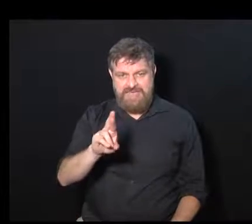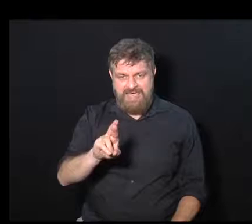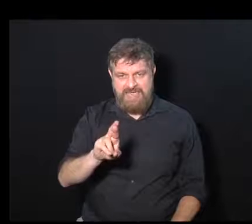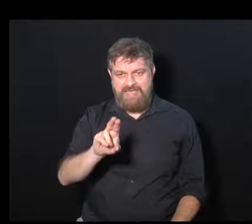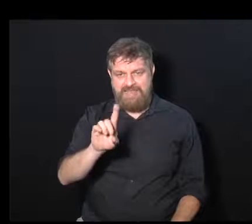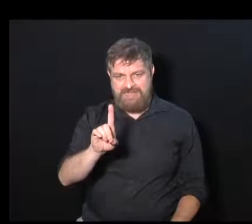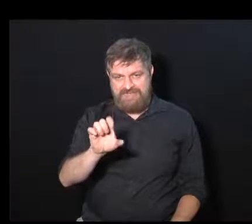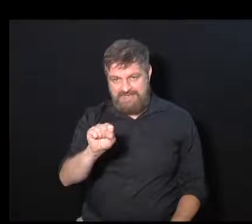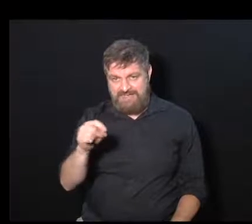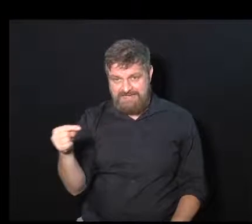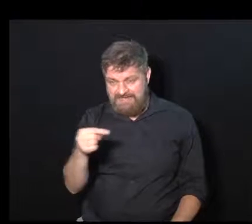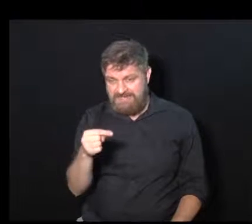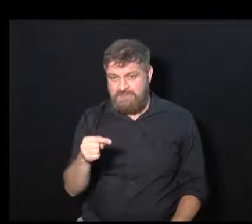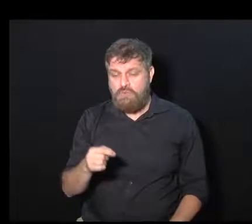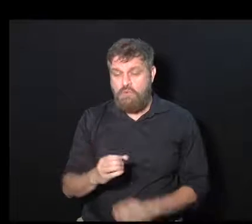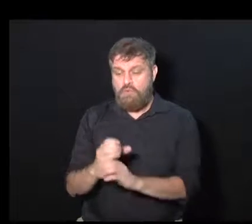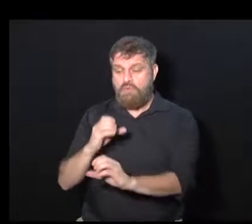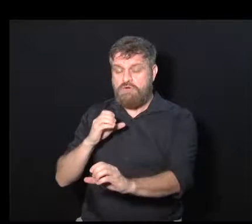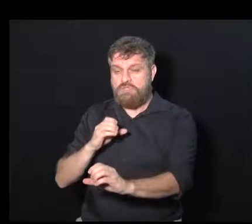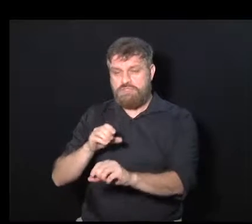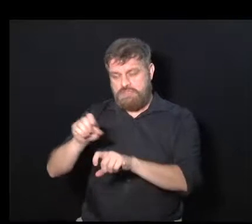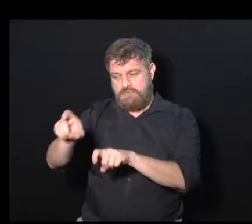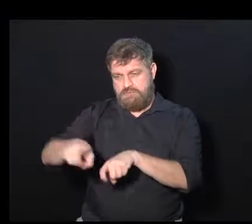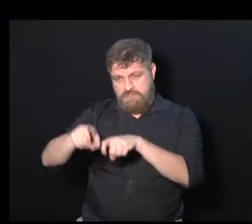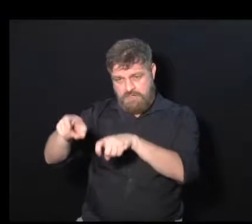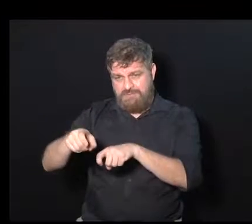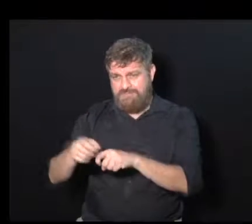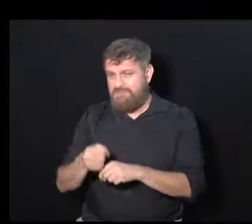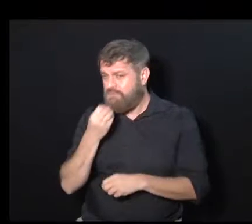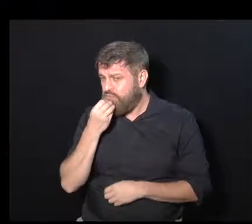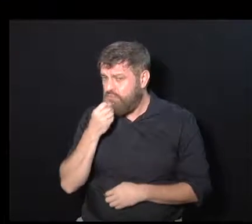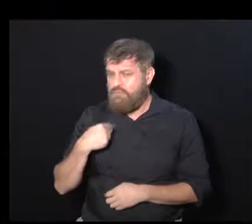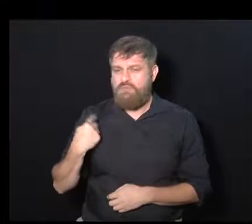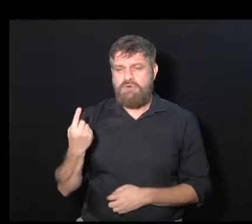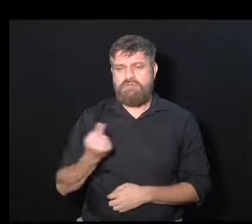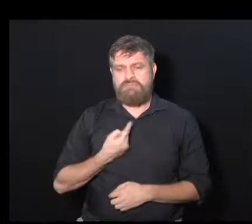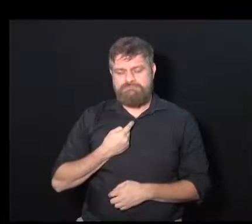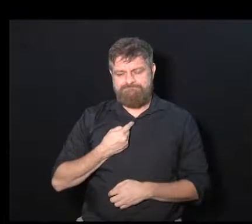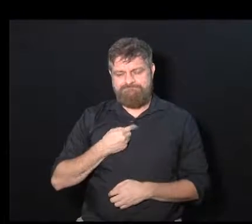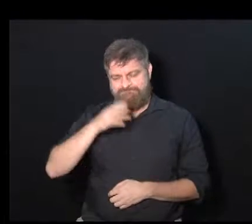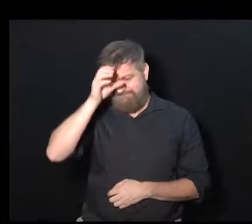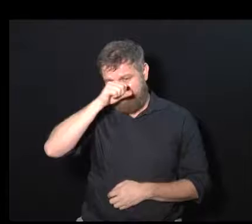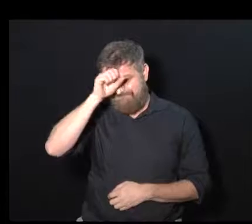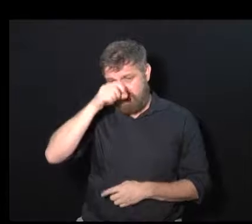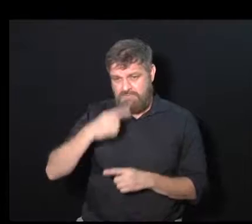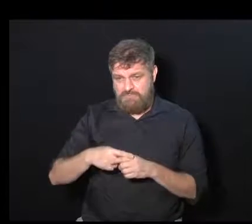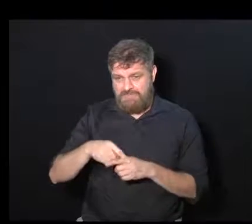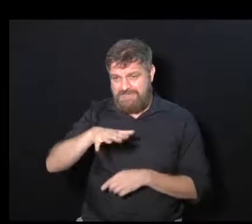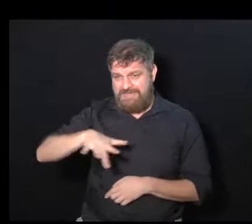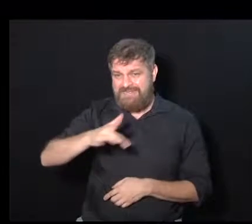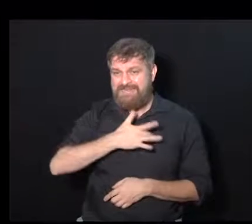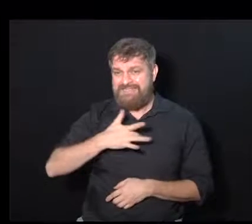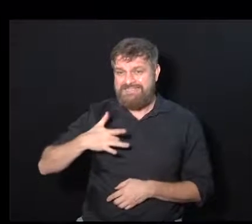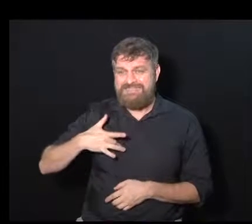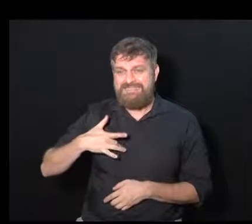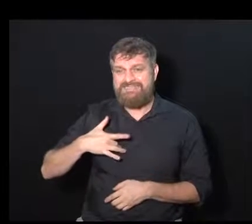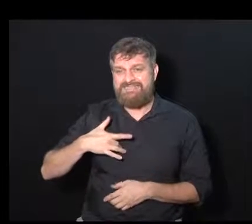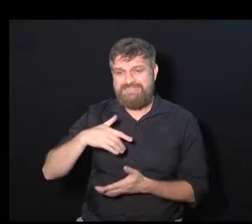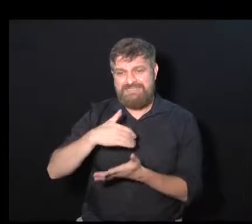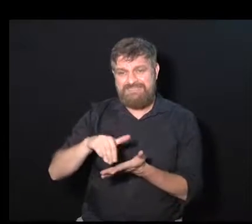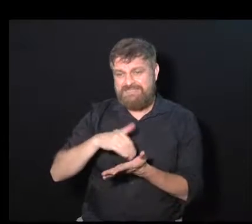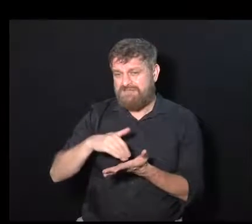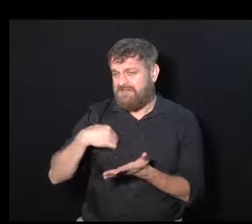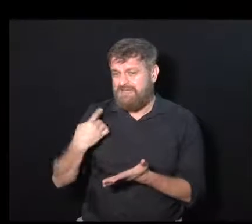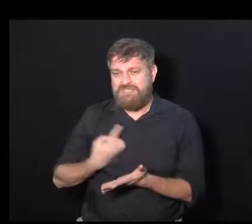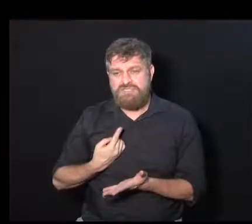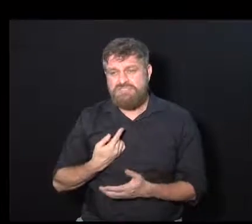com os engenheiros agrônomos, que foi muito bom para a gente, porque na Secretaria Municipal de Saúde a gente não tem